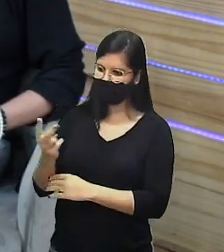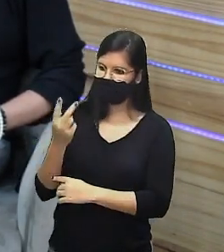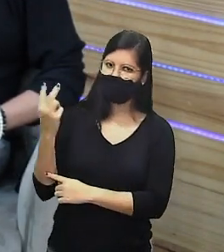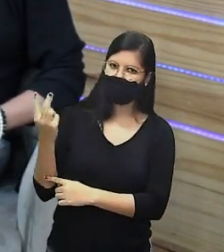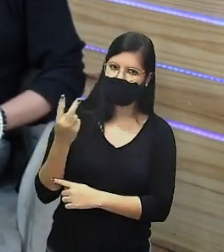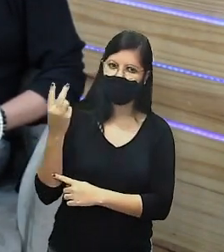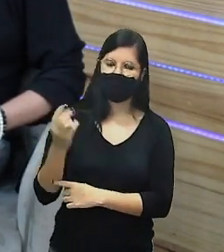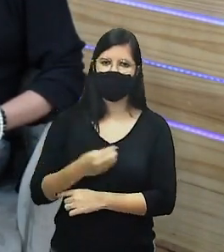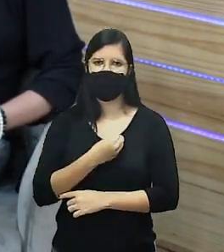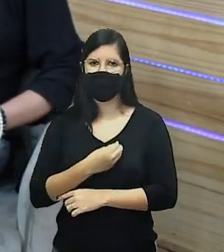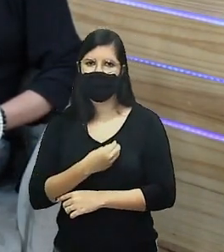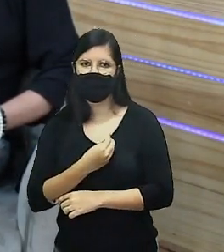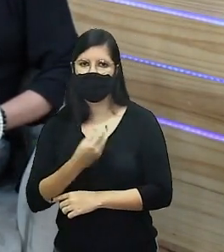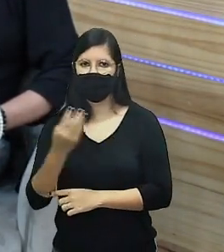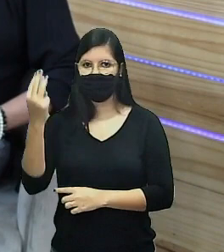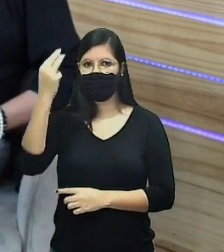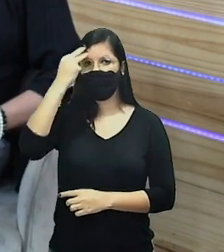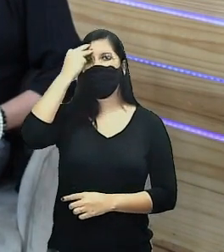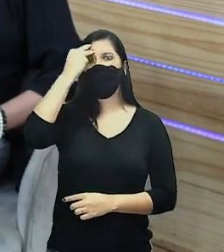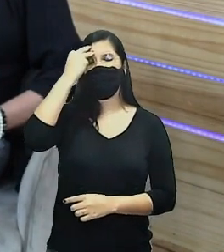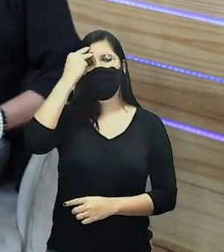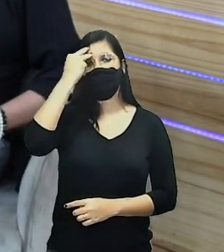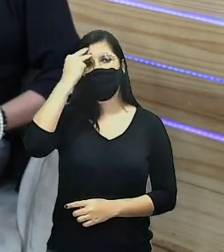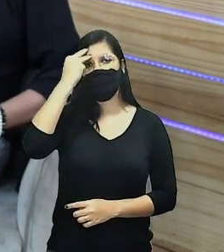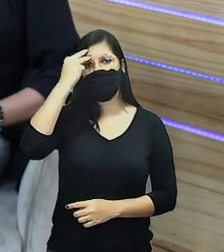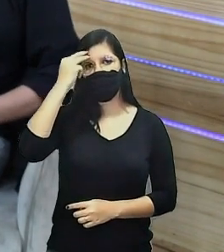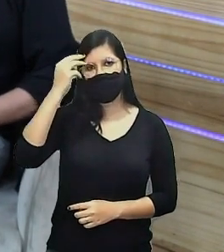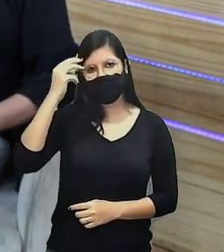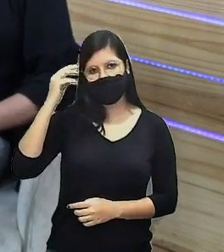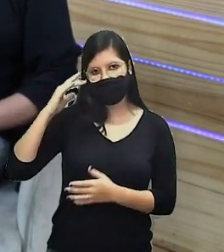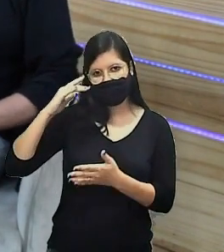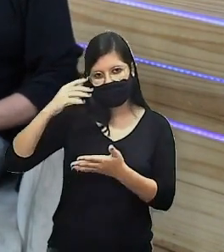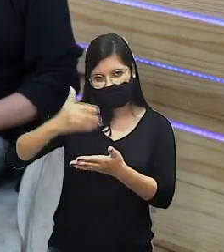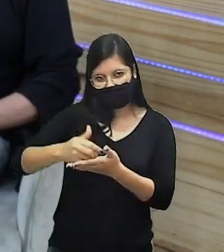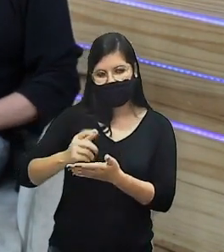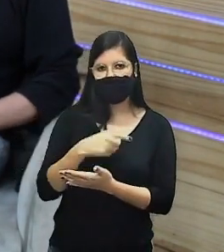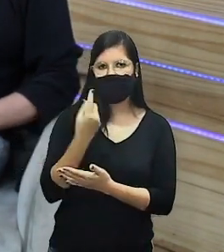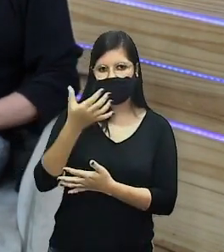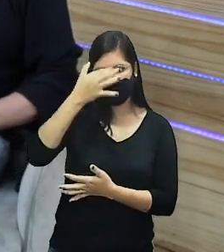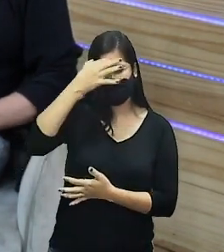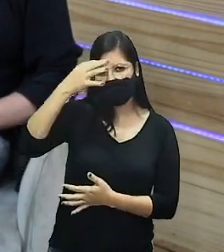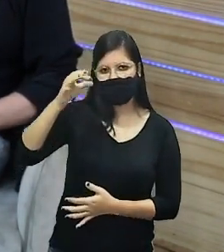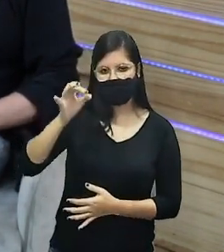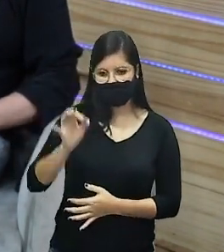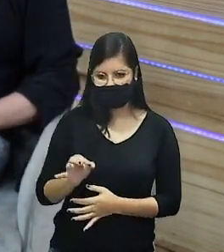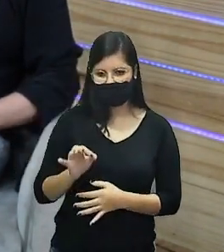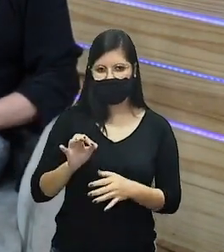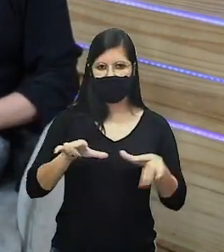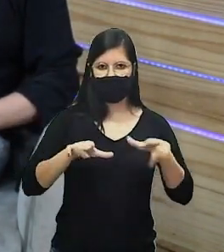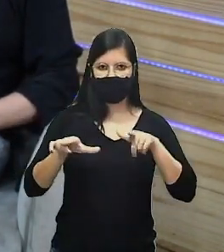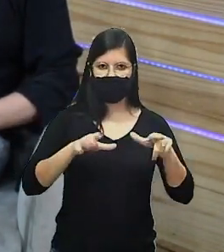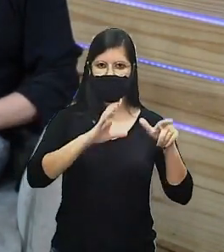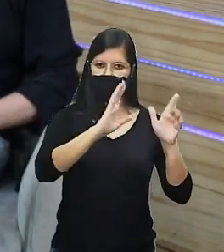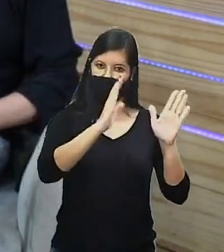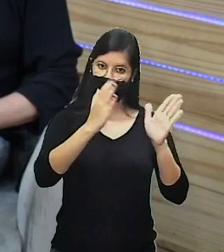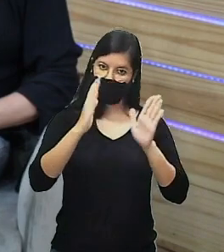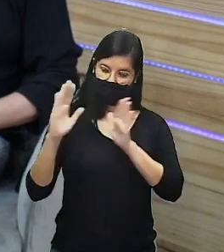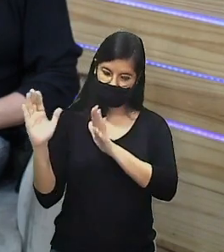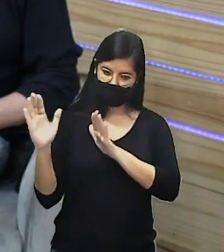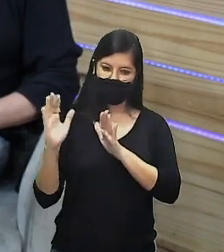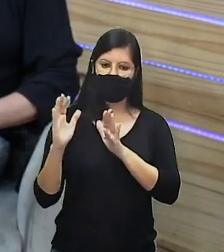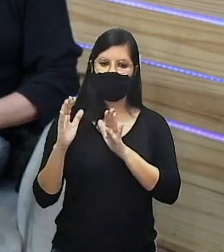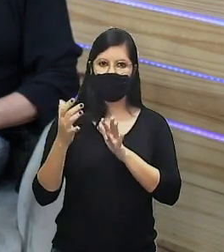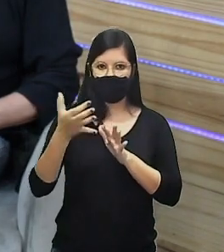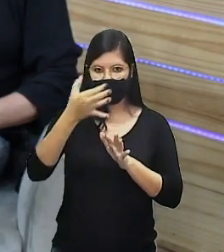vivências, das memórias desse outro. Né? E quando a gente consciente disso, enquanto bibliotecárias, enquanto bibliotecários, a gente